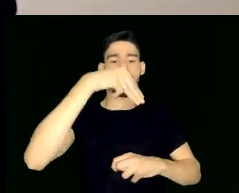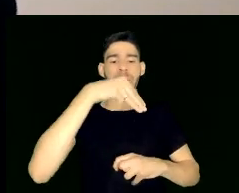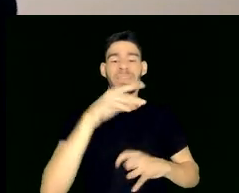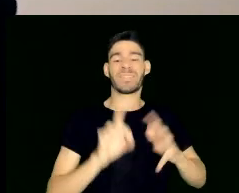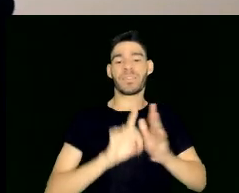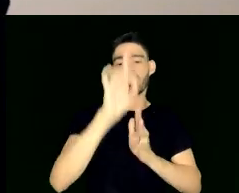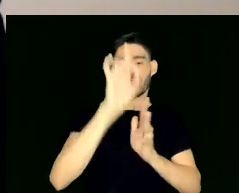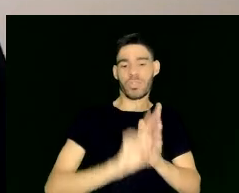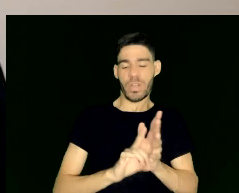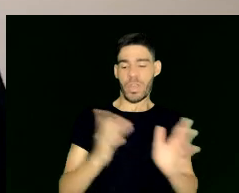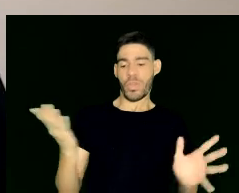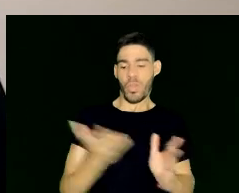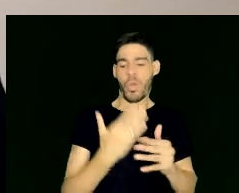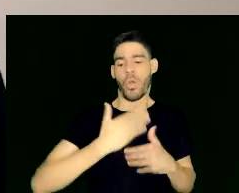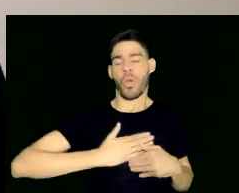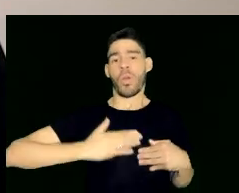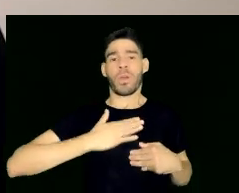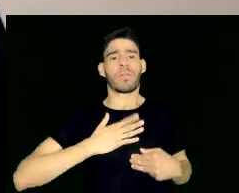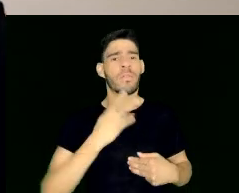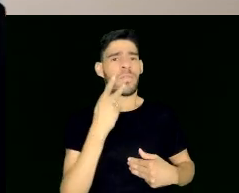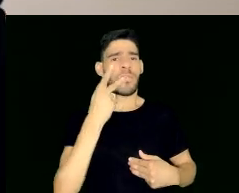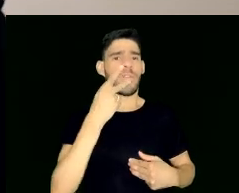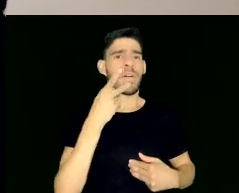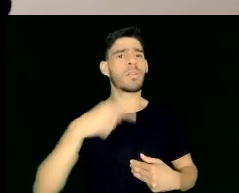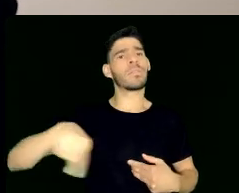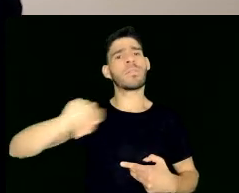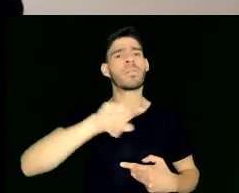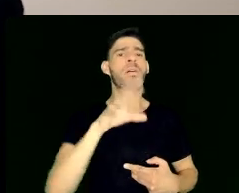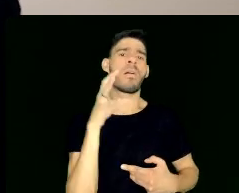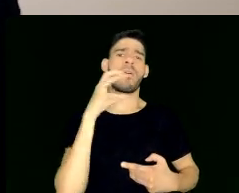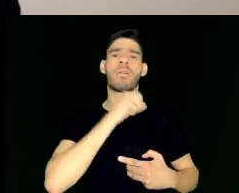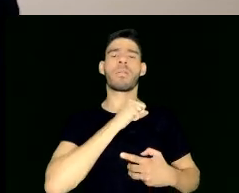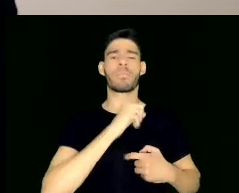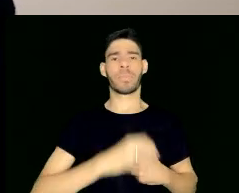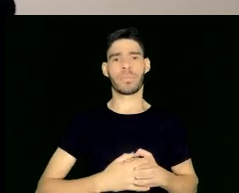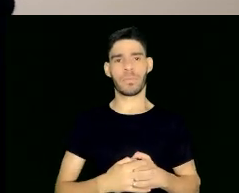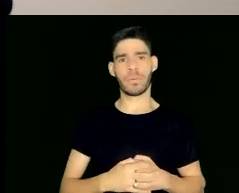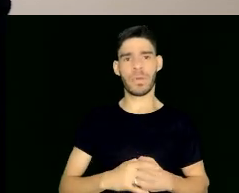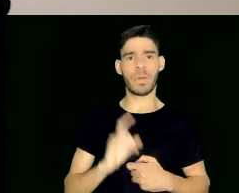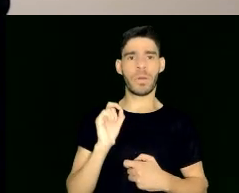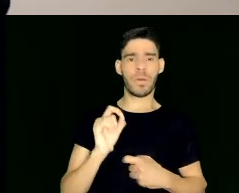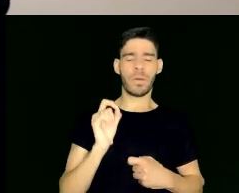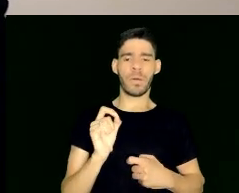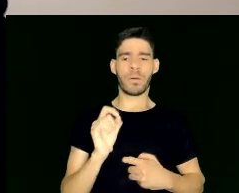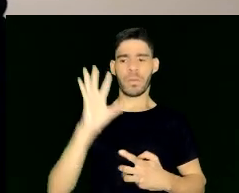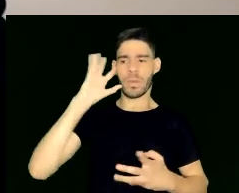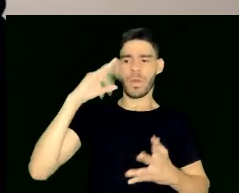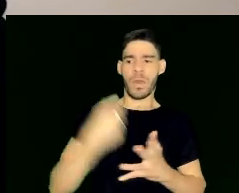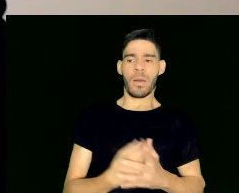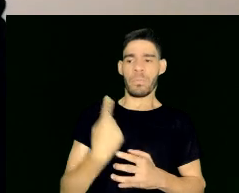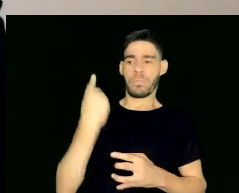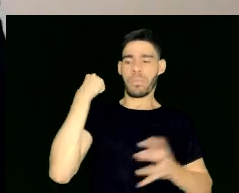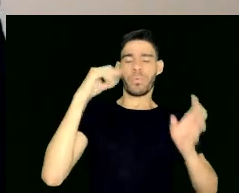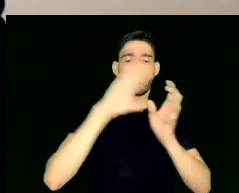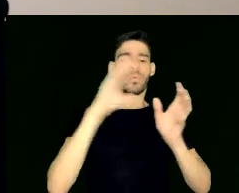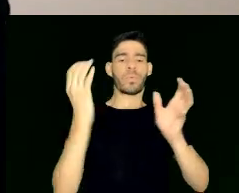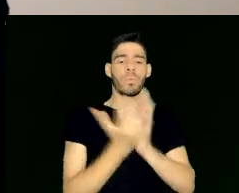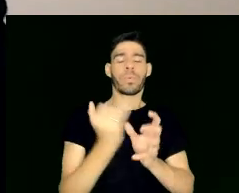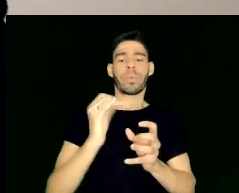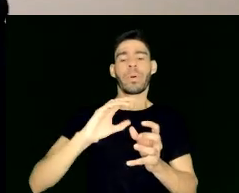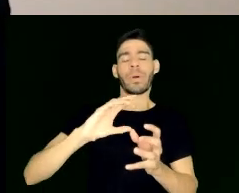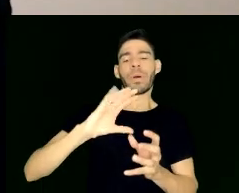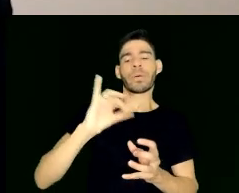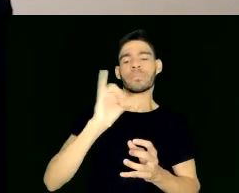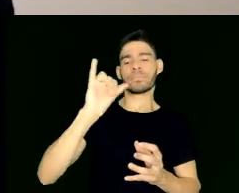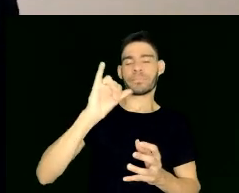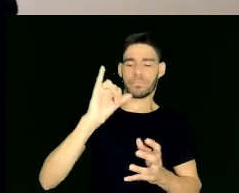Direito. Gostaria hoje de comentar com vocês rapidamente um pouco sobre a recente decisão da Comissão Interamericana de